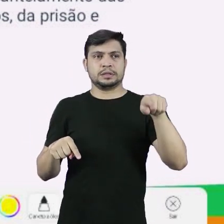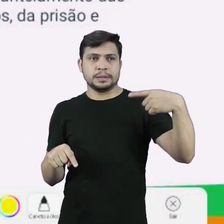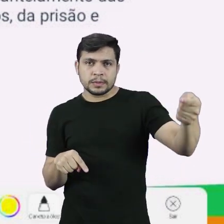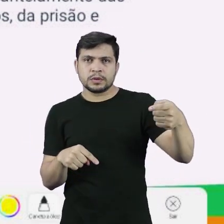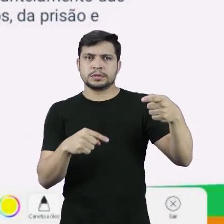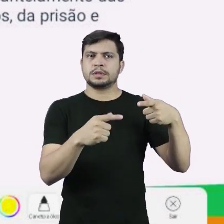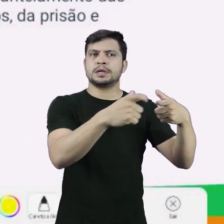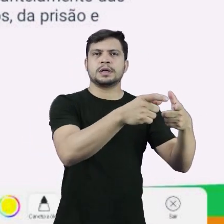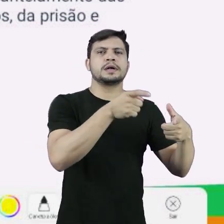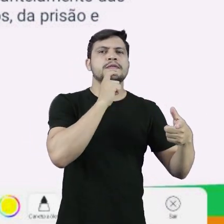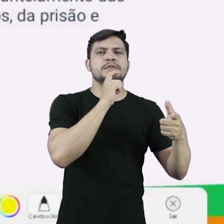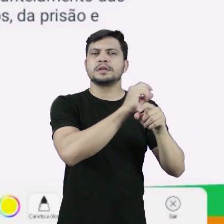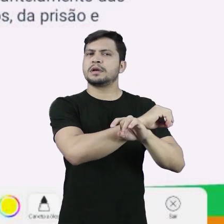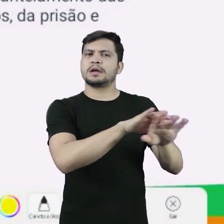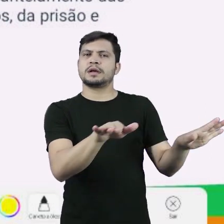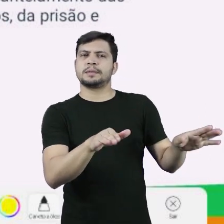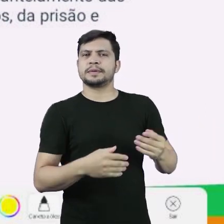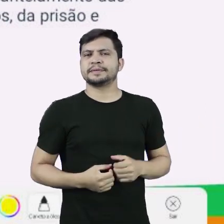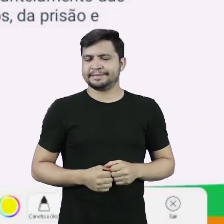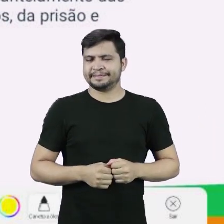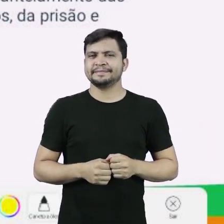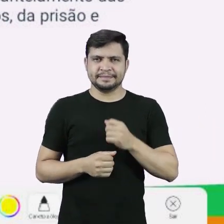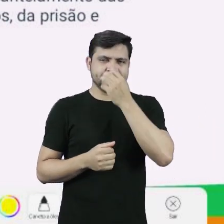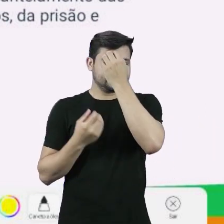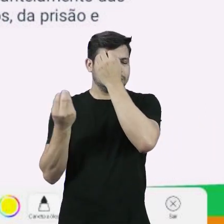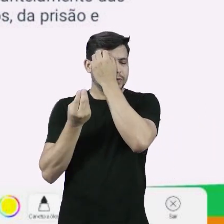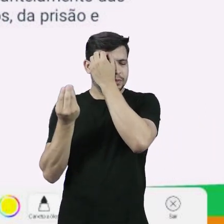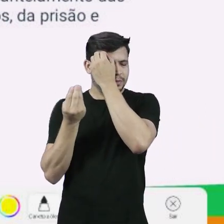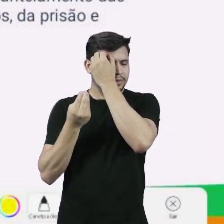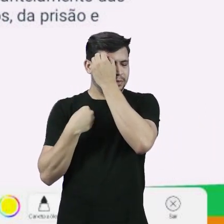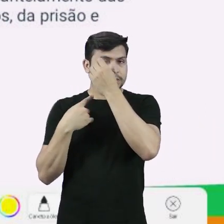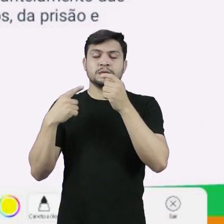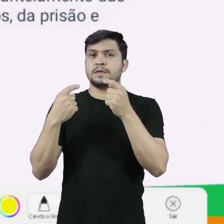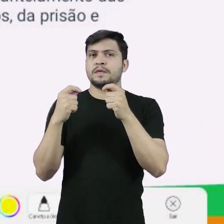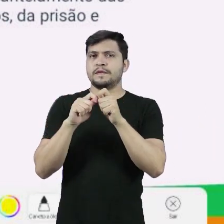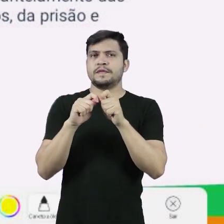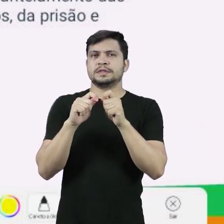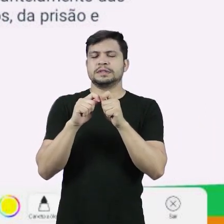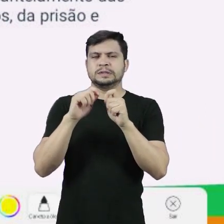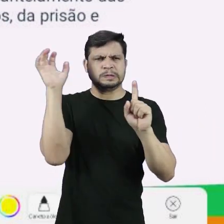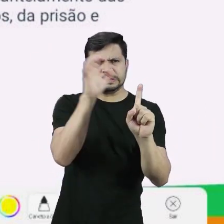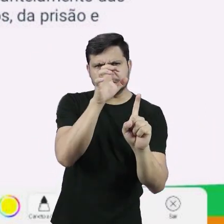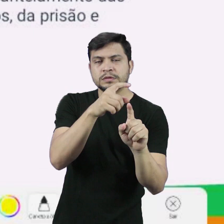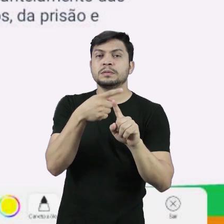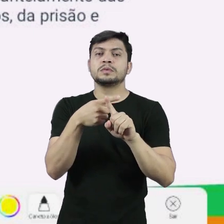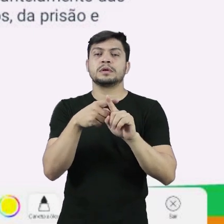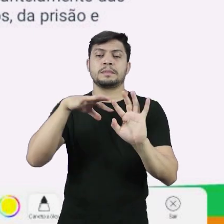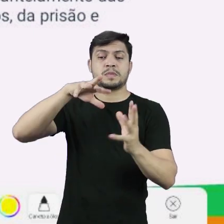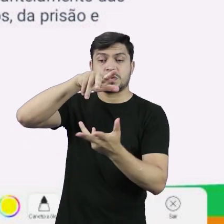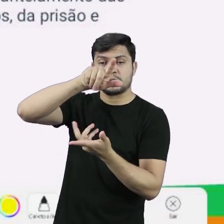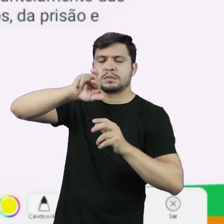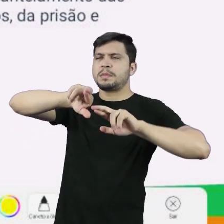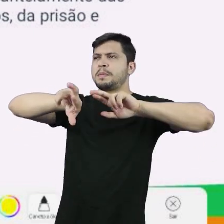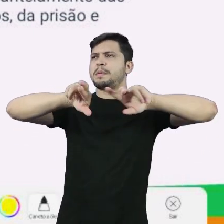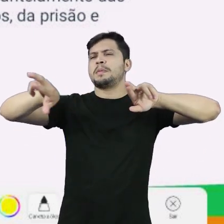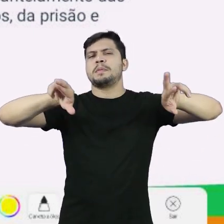vou manter esse discurso de ameaça, já que não existe mais tão fortemente esse mundo bipolarizado entre Estados